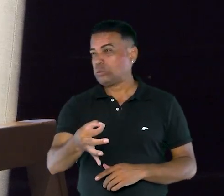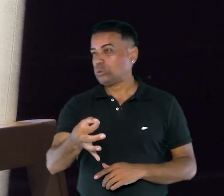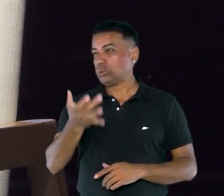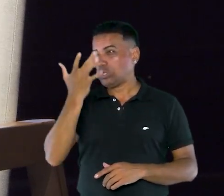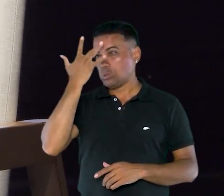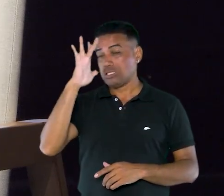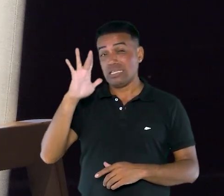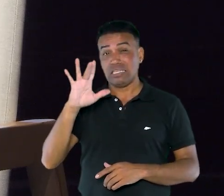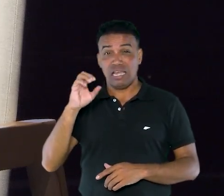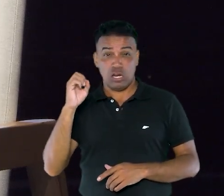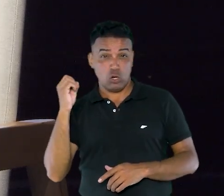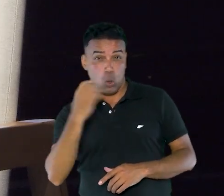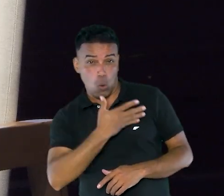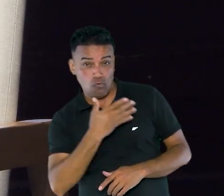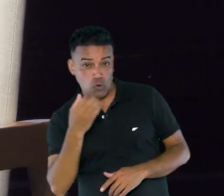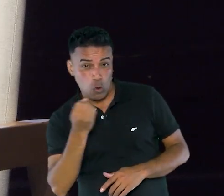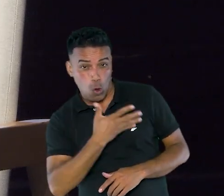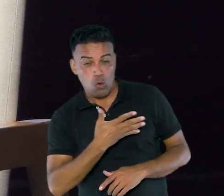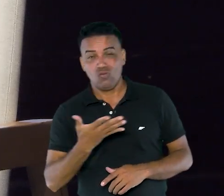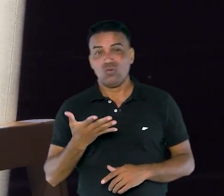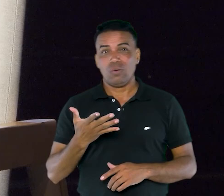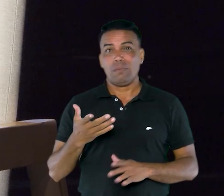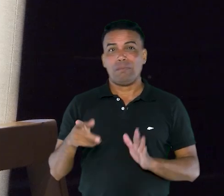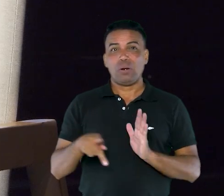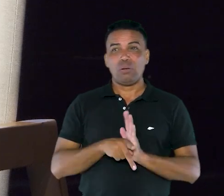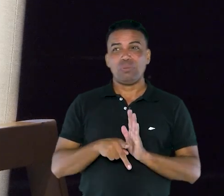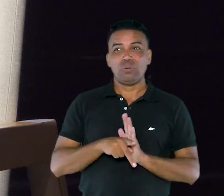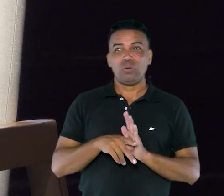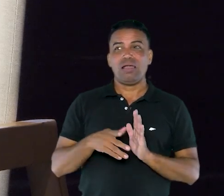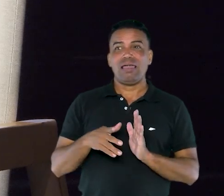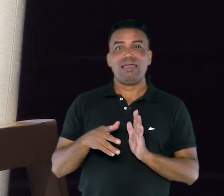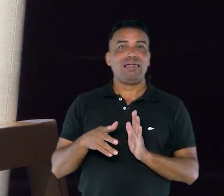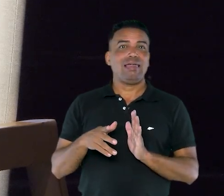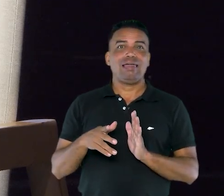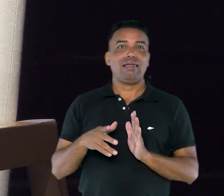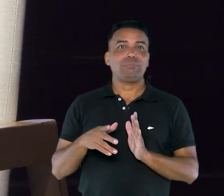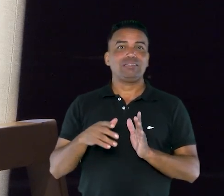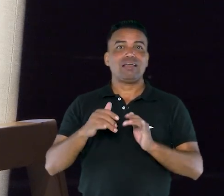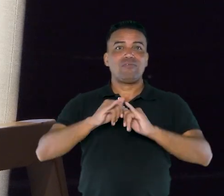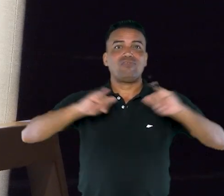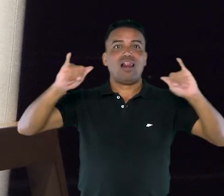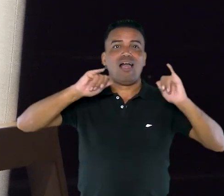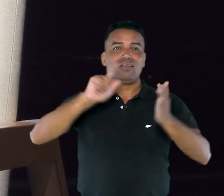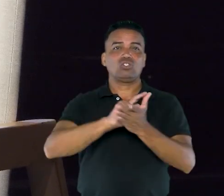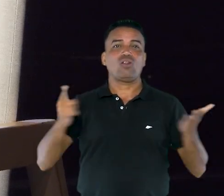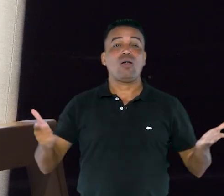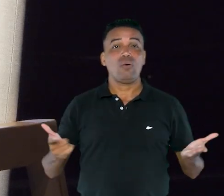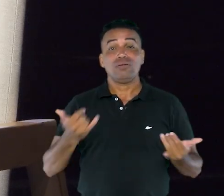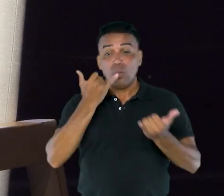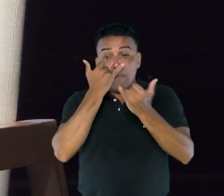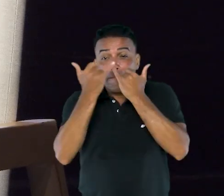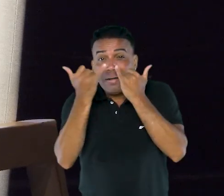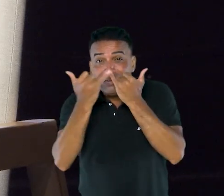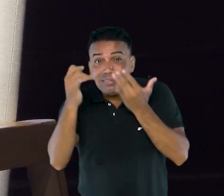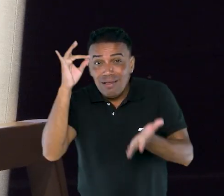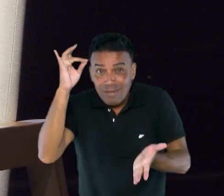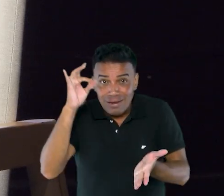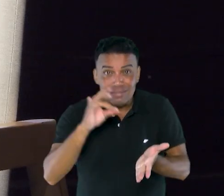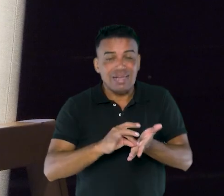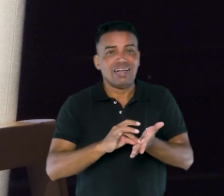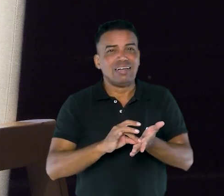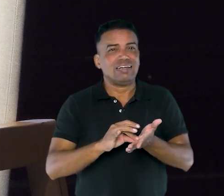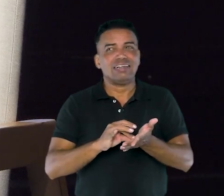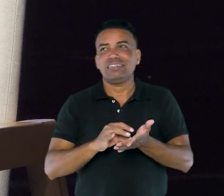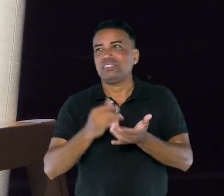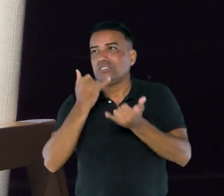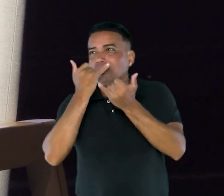sei dizer se é uma novidade, mas, enfim, é uma coisa digna de nota, onde o que parecia a realidade se tornou uma coisa